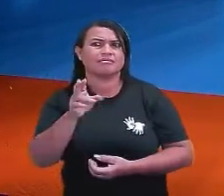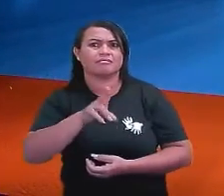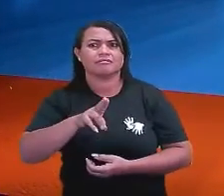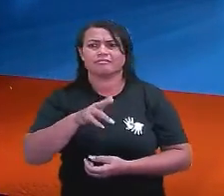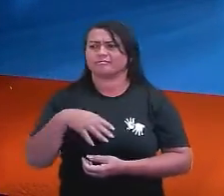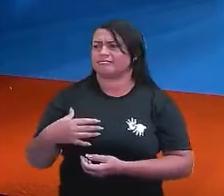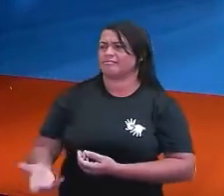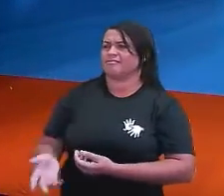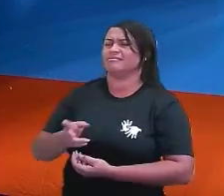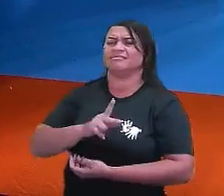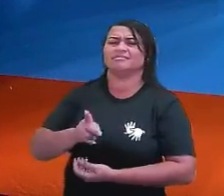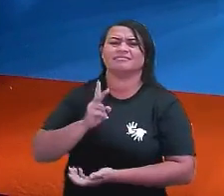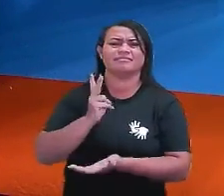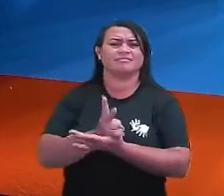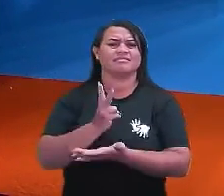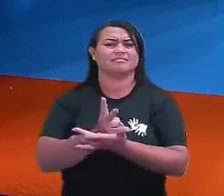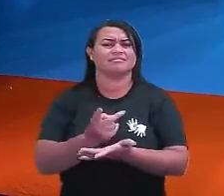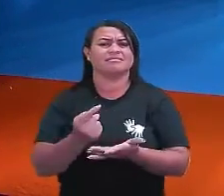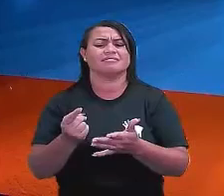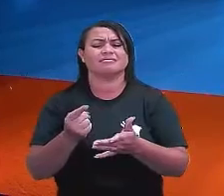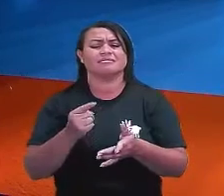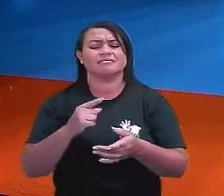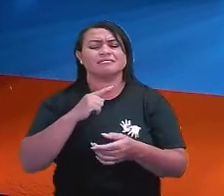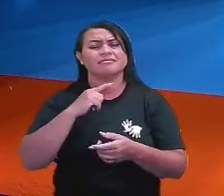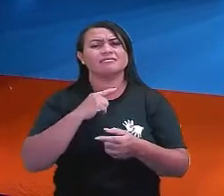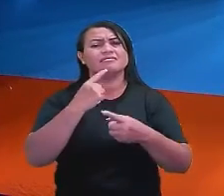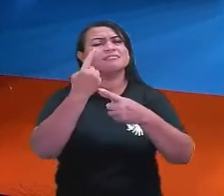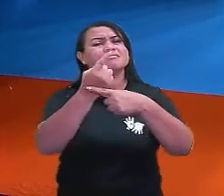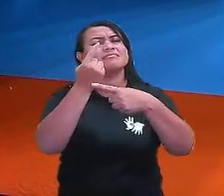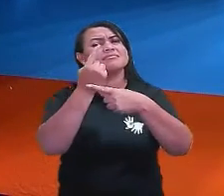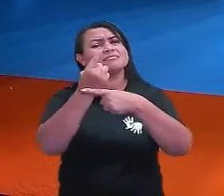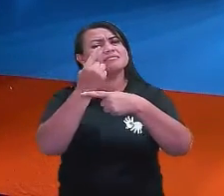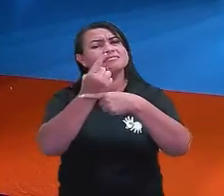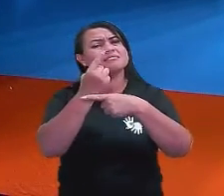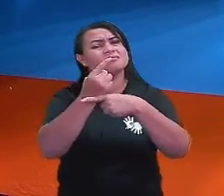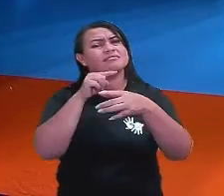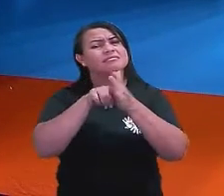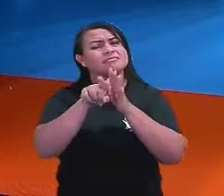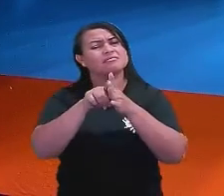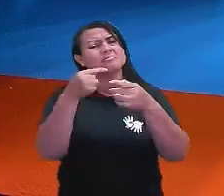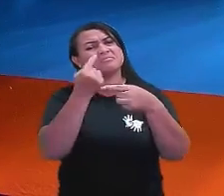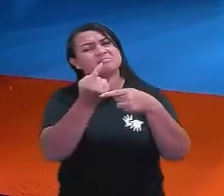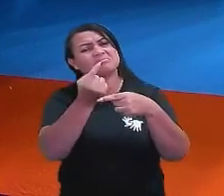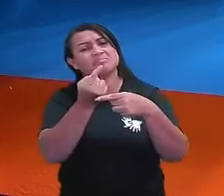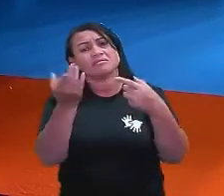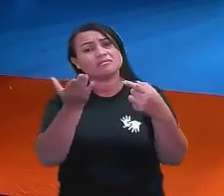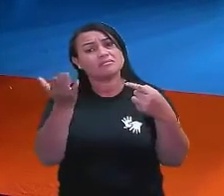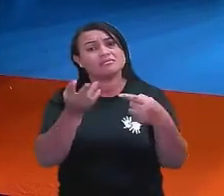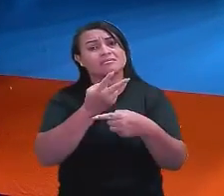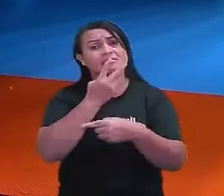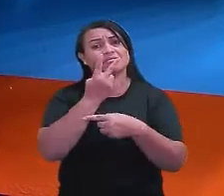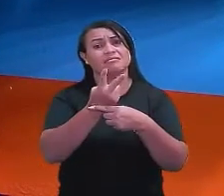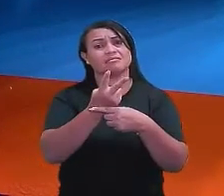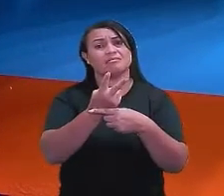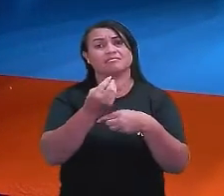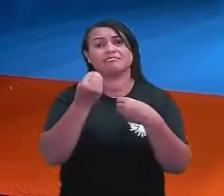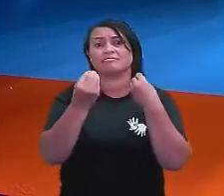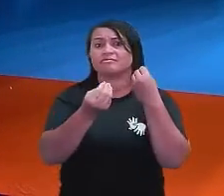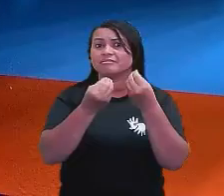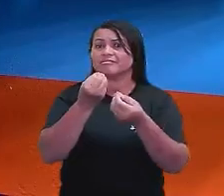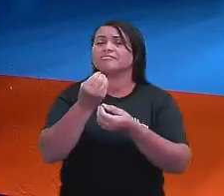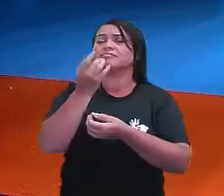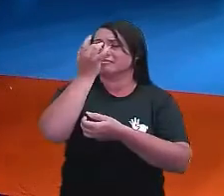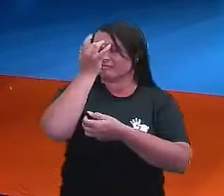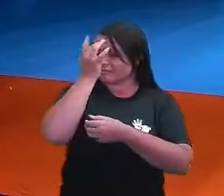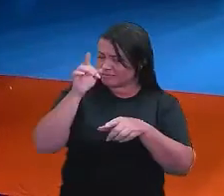fazia a questão, no numerador era sempre 1. 1. Estava fácil. Mas aqui também vai ficar